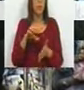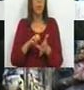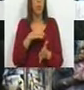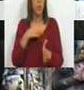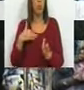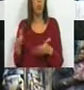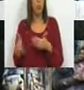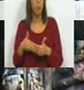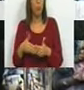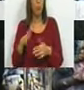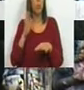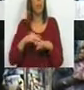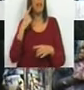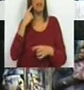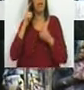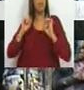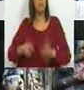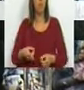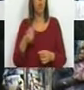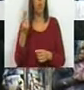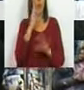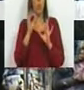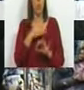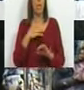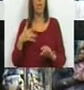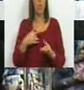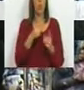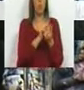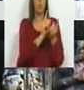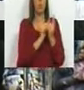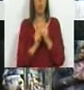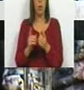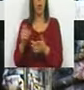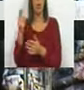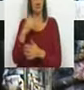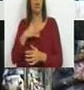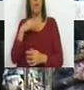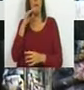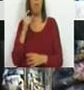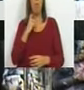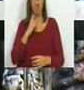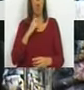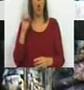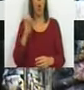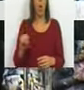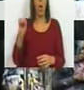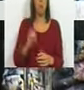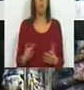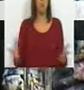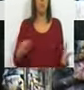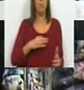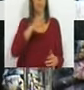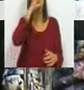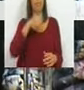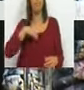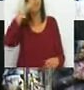saúde, decorrente da entrada em funcionamento da Unidade de Cuidados de Saúde Personalizados e da Unidade de Saúde Familiar Pombal Oeste. Ora, Sr.